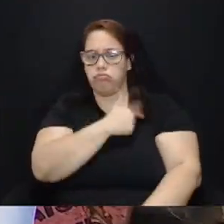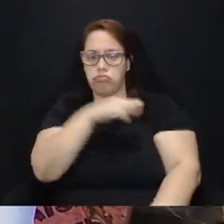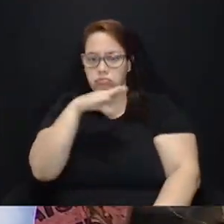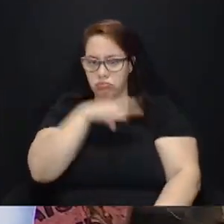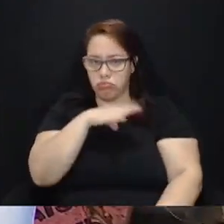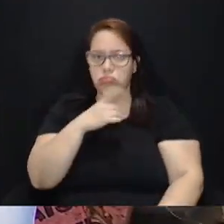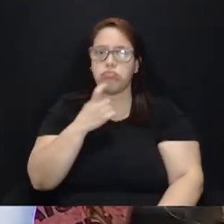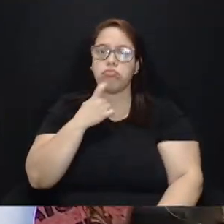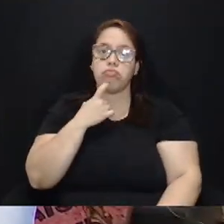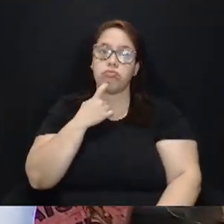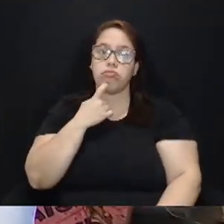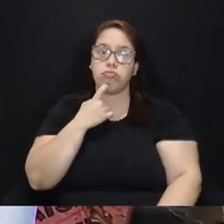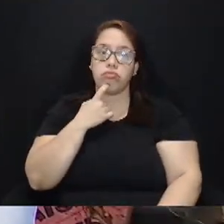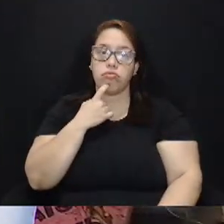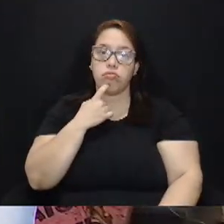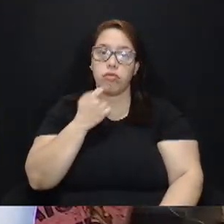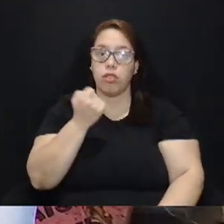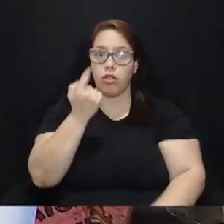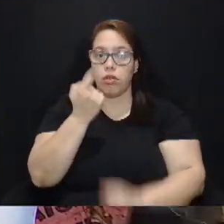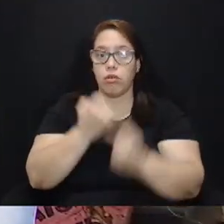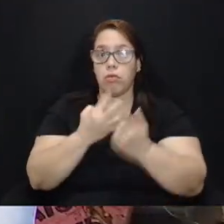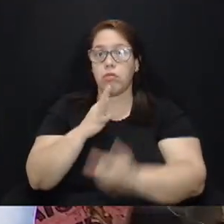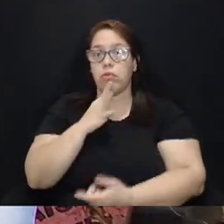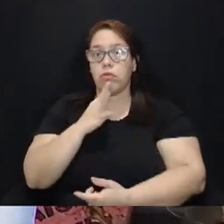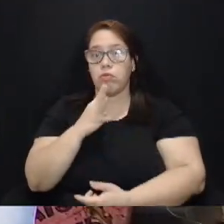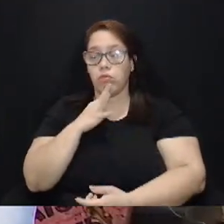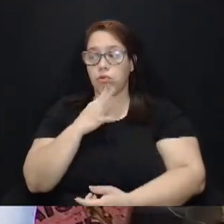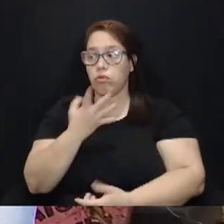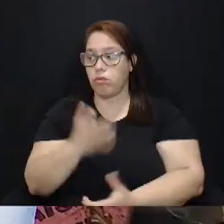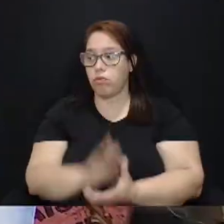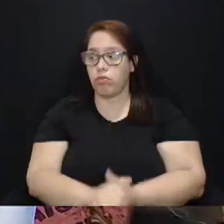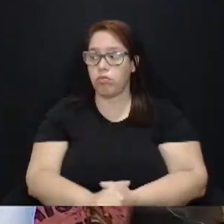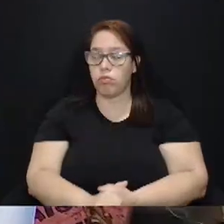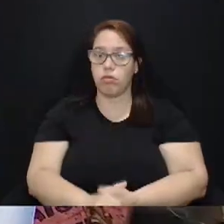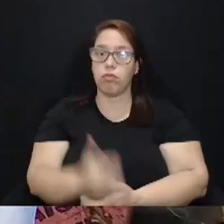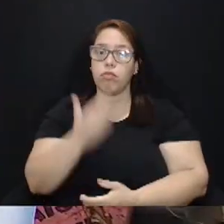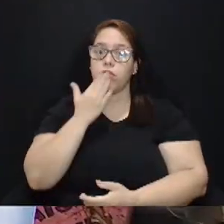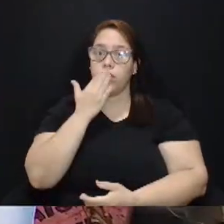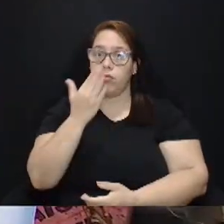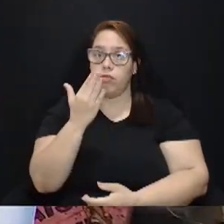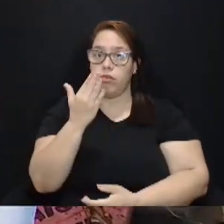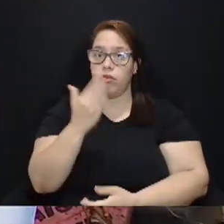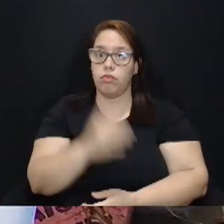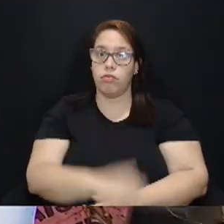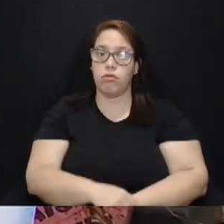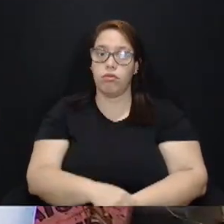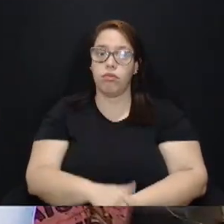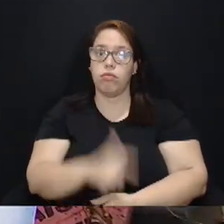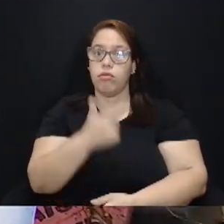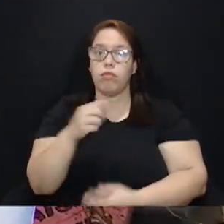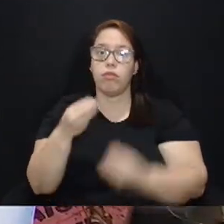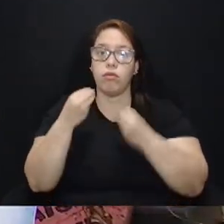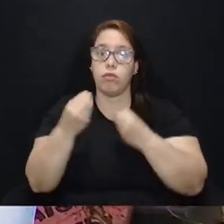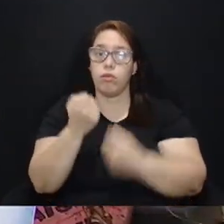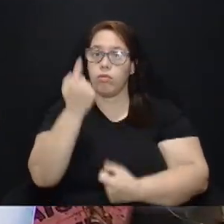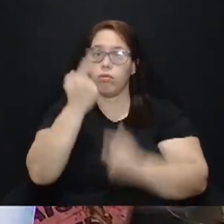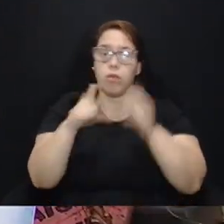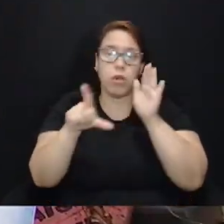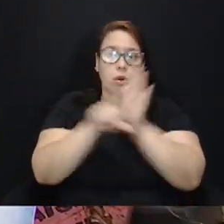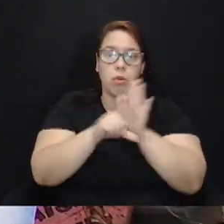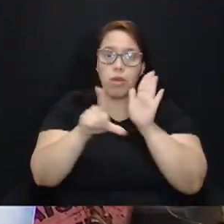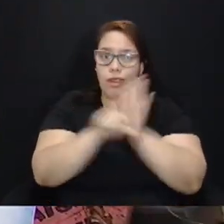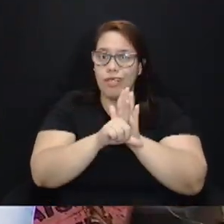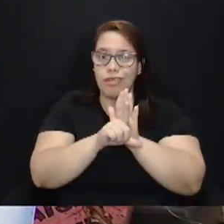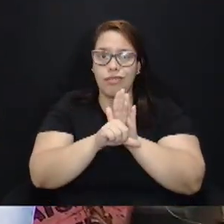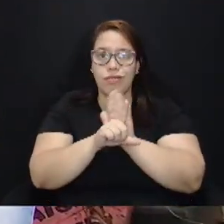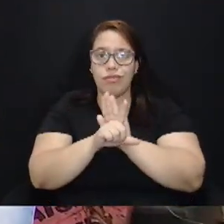então eu tinha pouco conhecimento com eles. Eu pedi para que, se não tinha como fazer algo, uma lei, alguma coisa